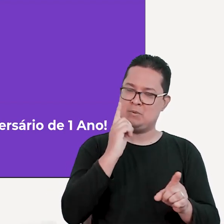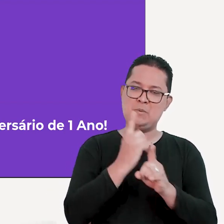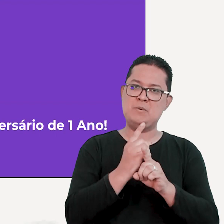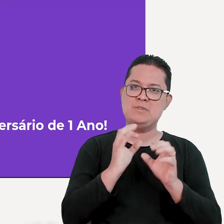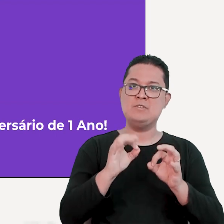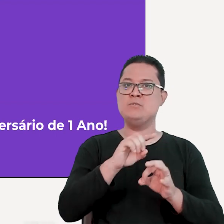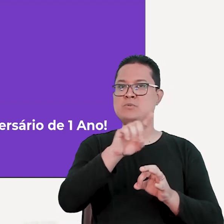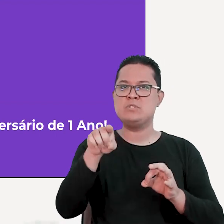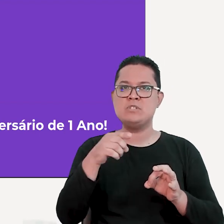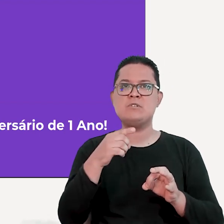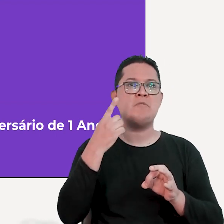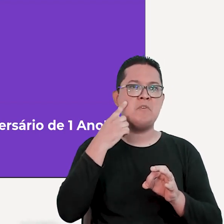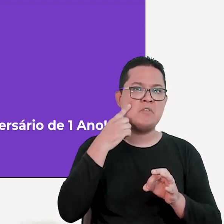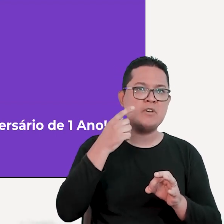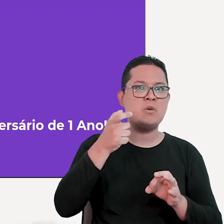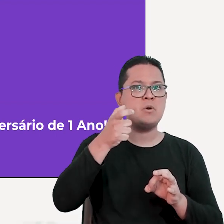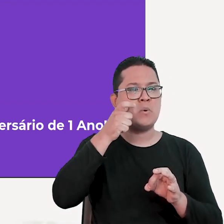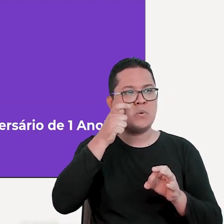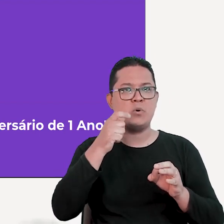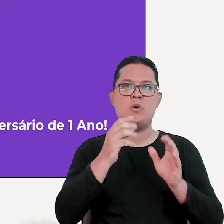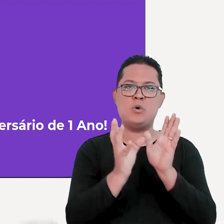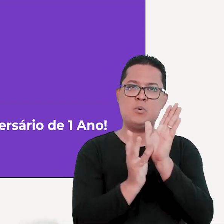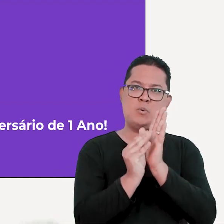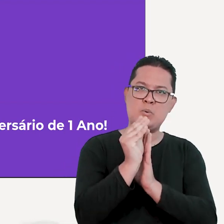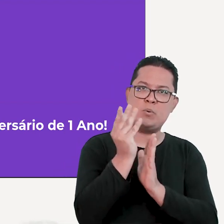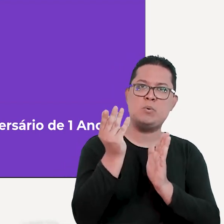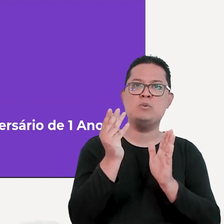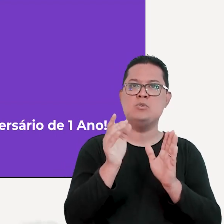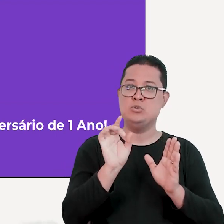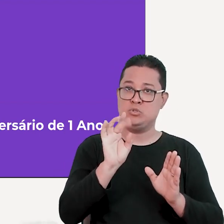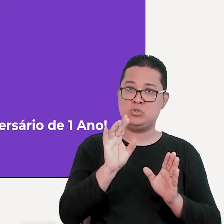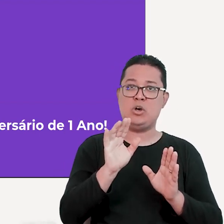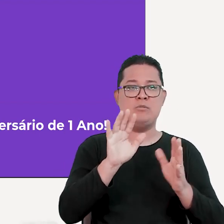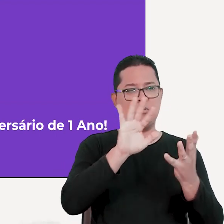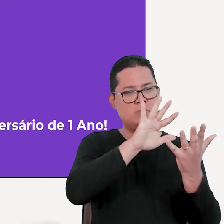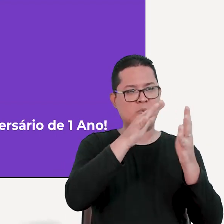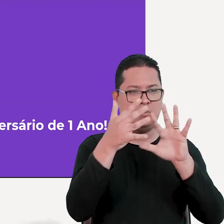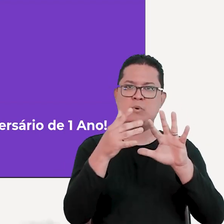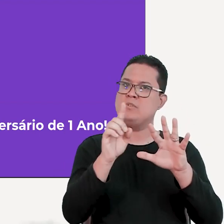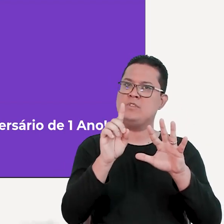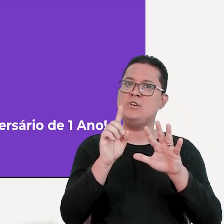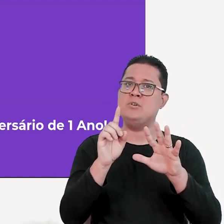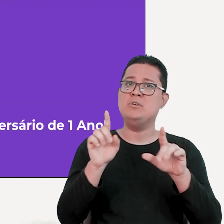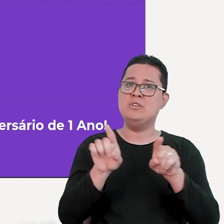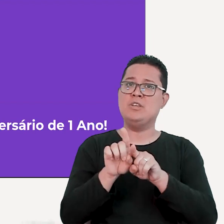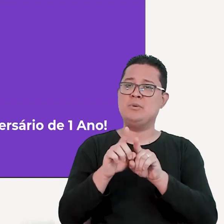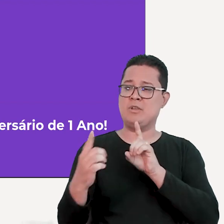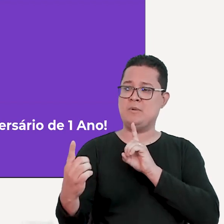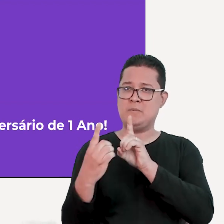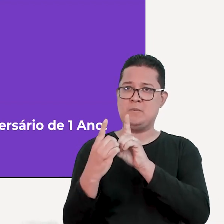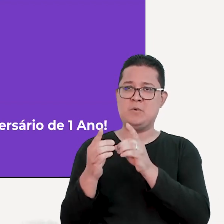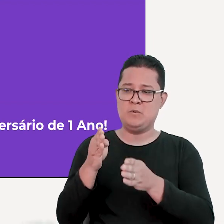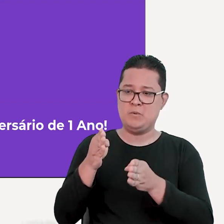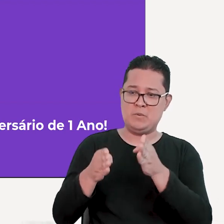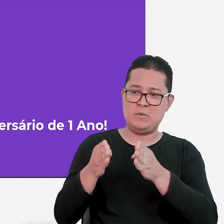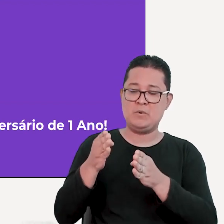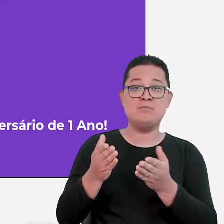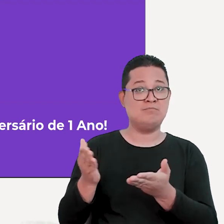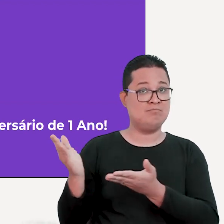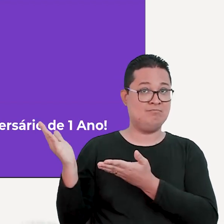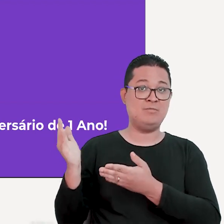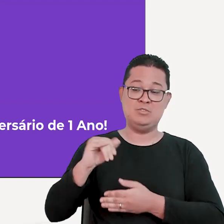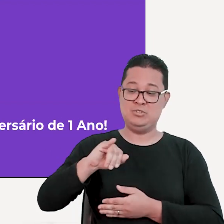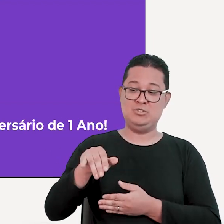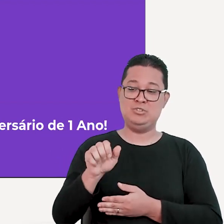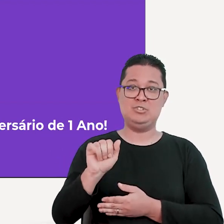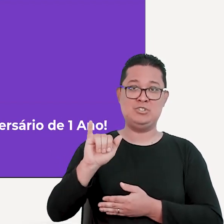por conteúdo, não só para interfaces digitais, mas também para chatbot, né? Afinal, Jailma aqui trabalha com chatbot, né? Bom, Com